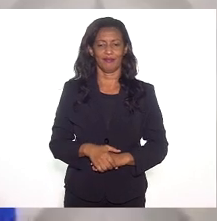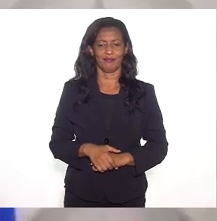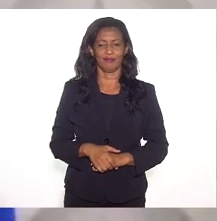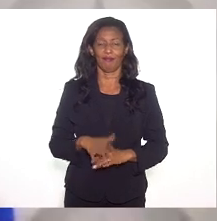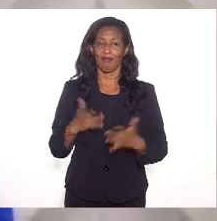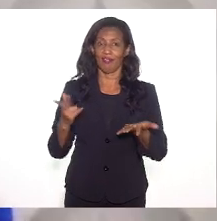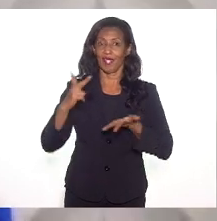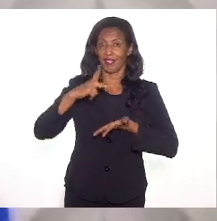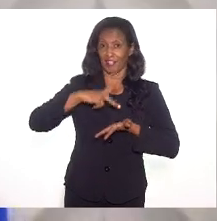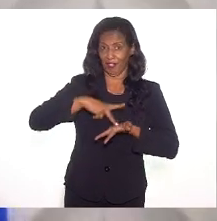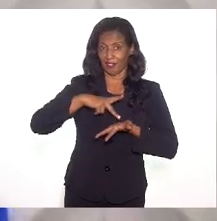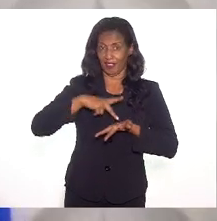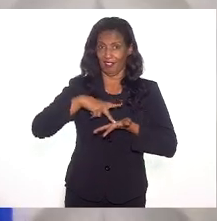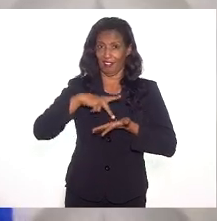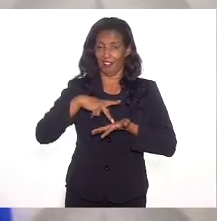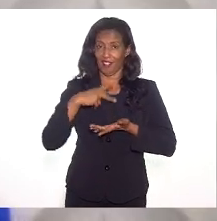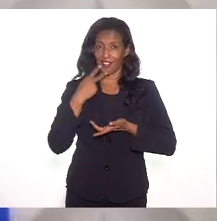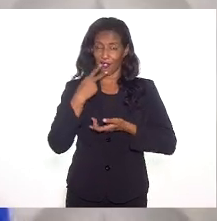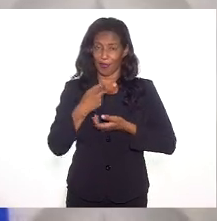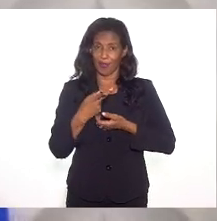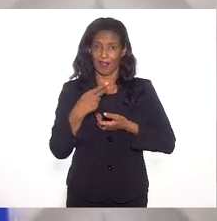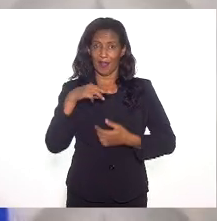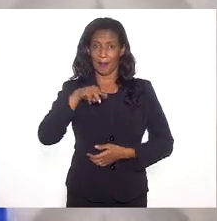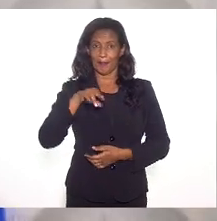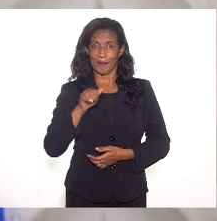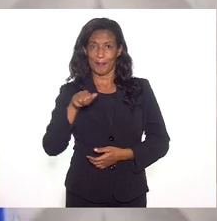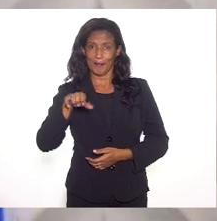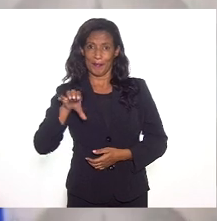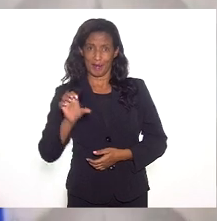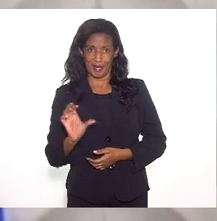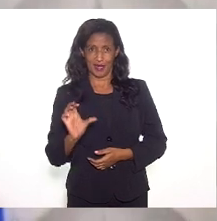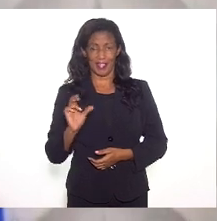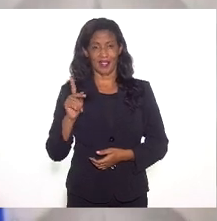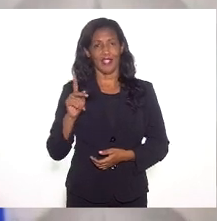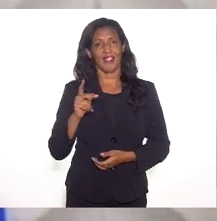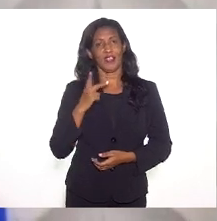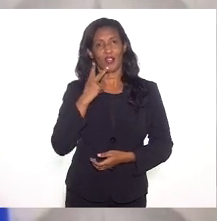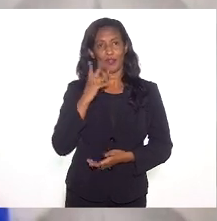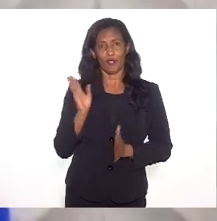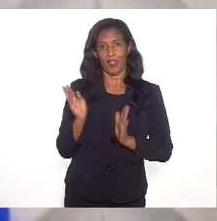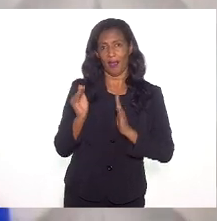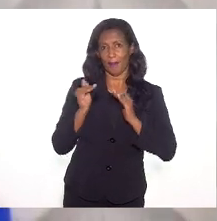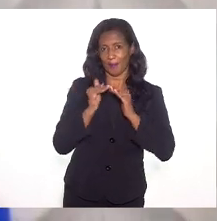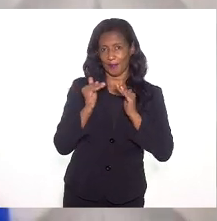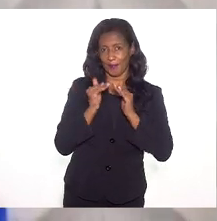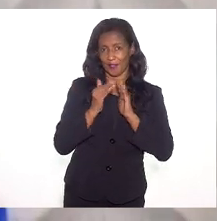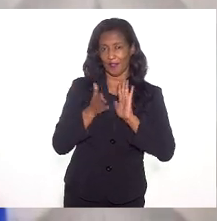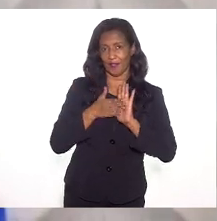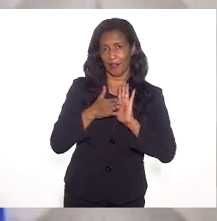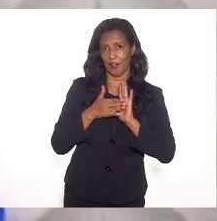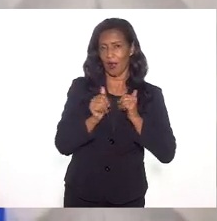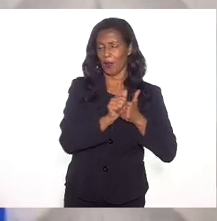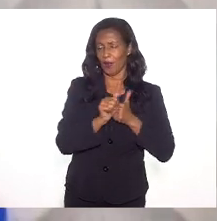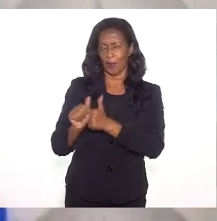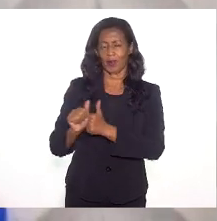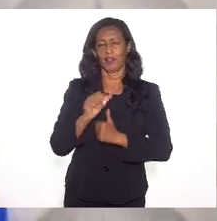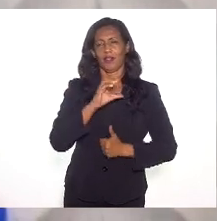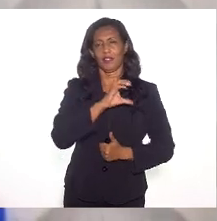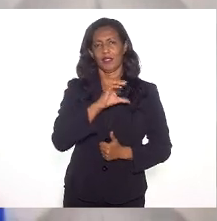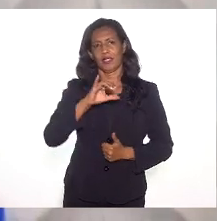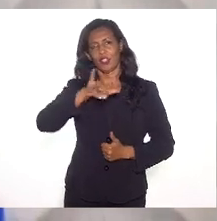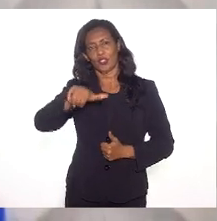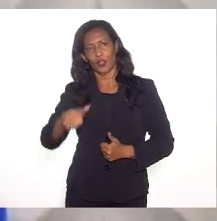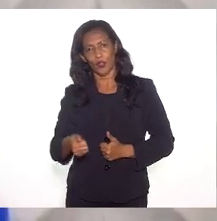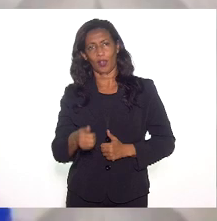É exatamente essa ponderação do deputado Carlos Mink que eu ia fazer, que eu vou dar o parecer favorável acompanhando o substitutivo da